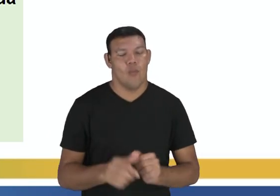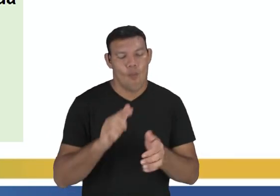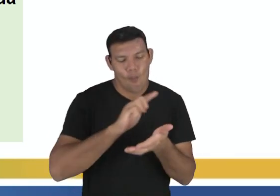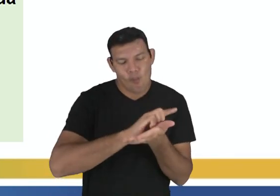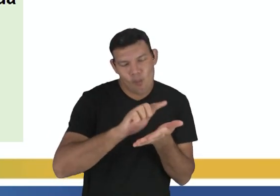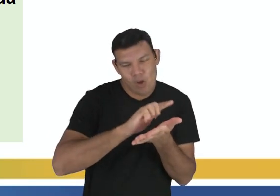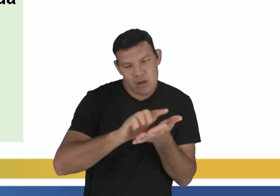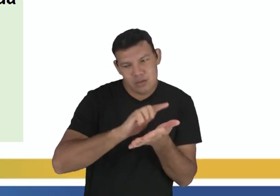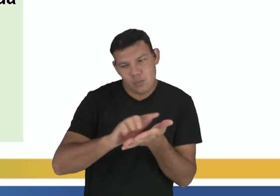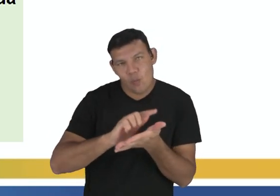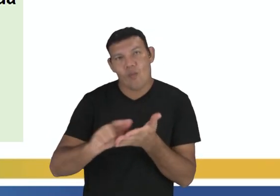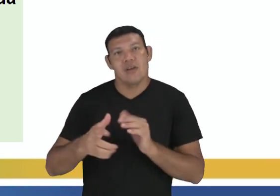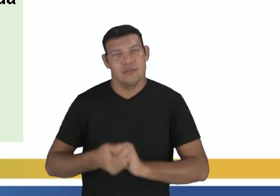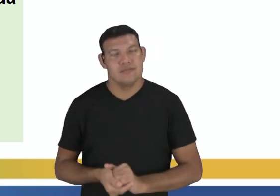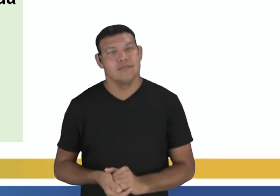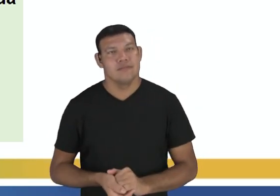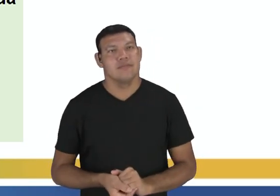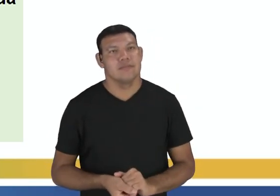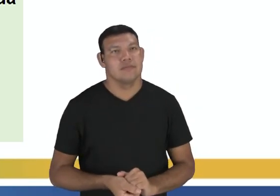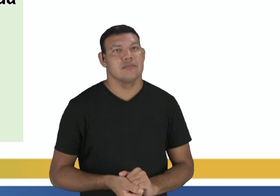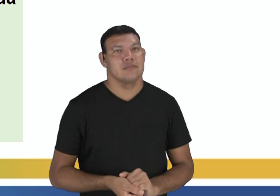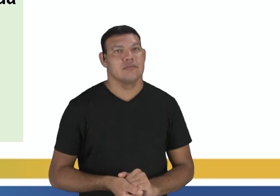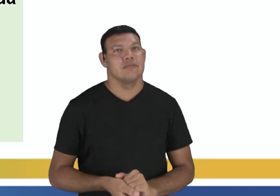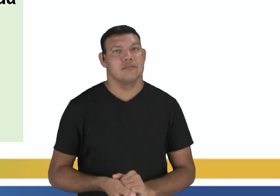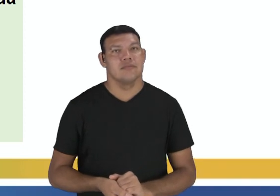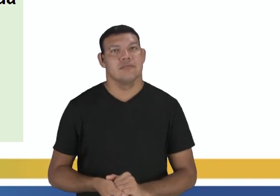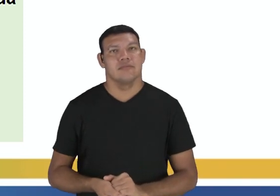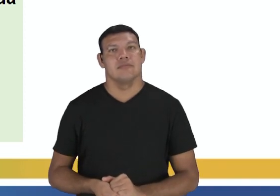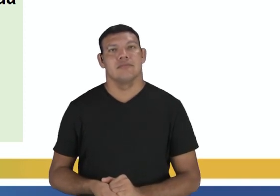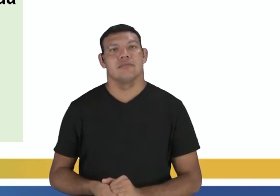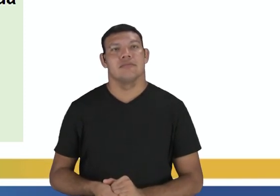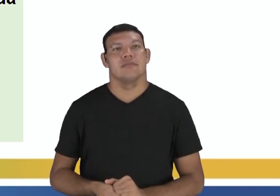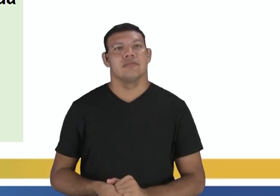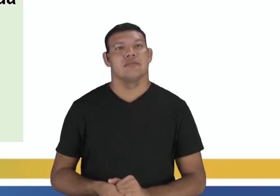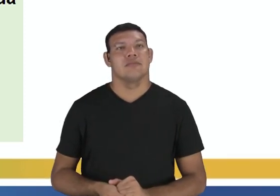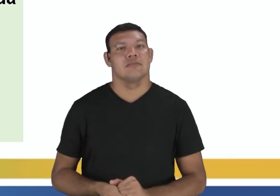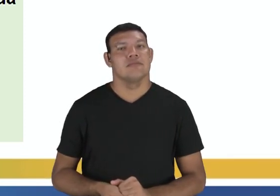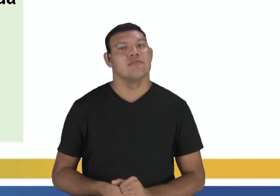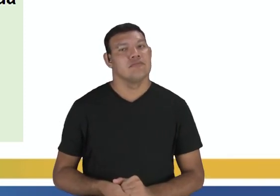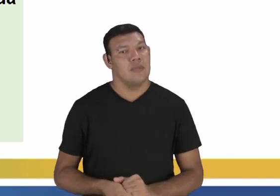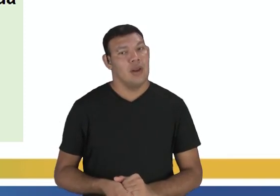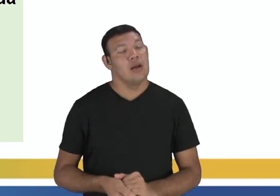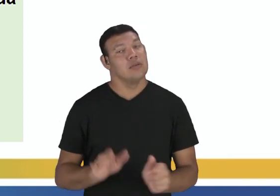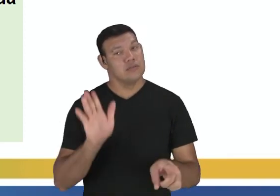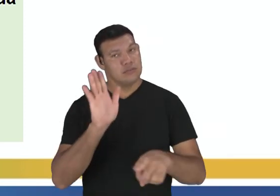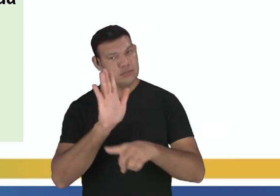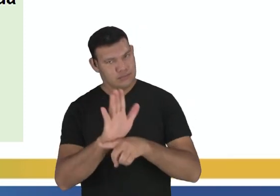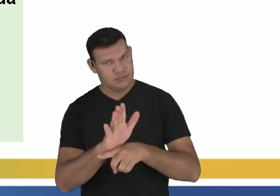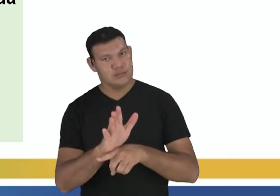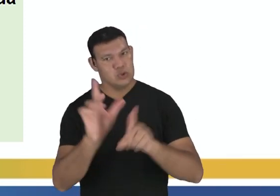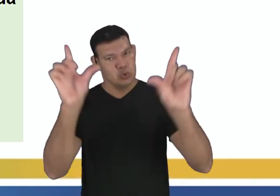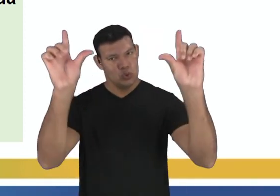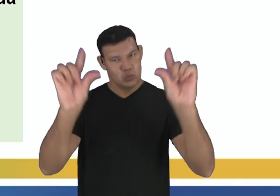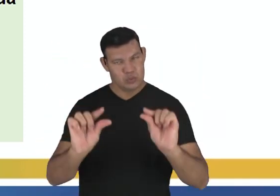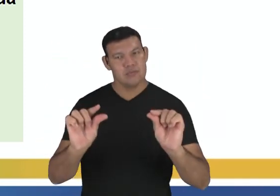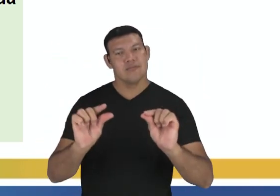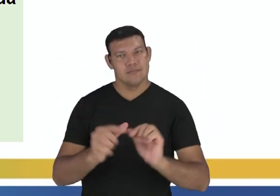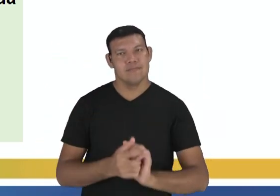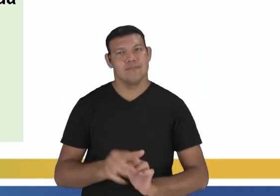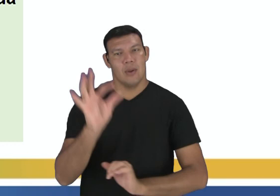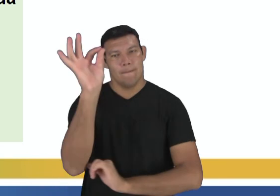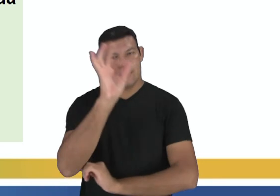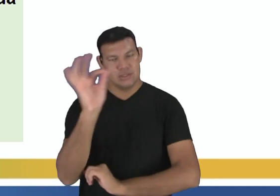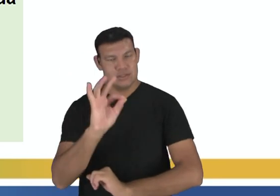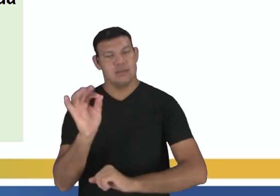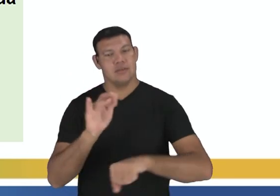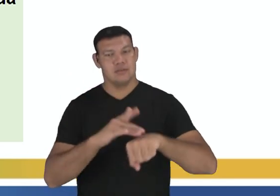outro desinfetante que possa ser usado em alimentos, tá bom? Noções de higiene pessoal e desinfecção de alimentos também ajudam muito a diminuir